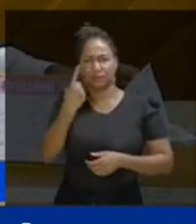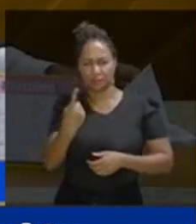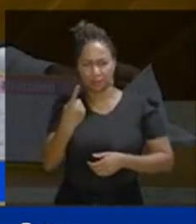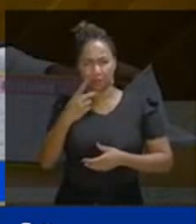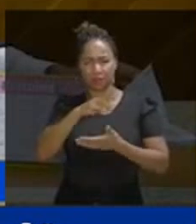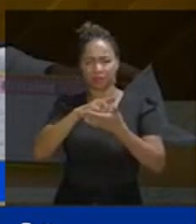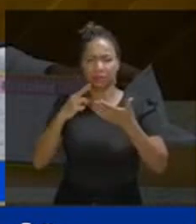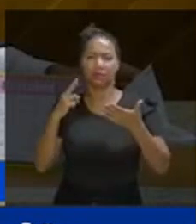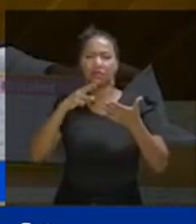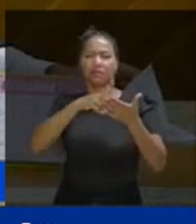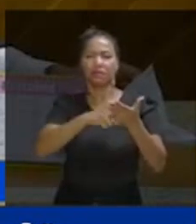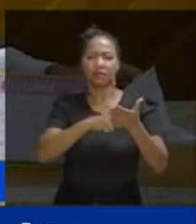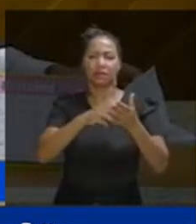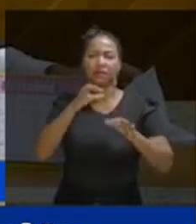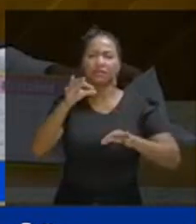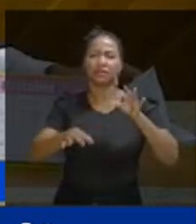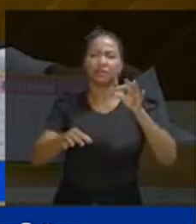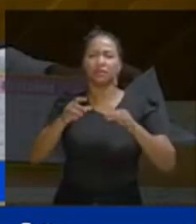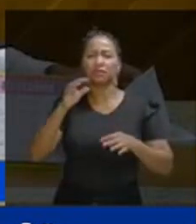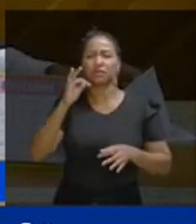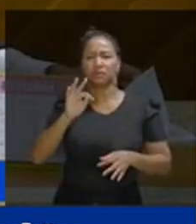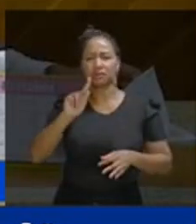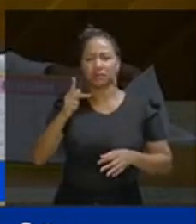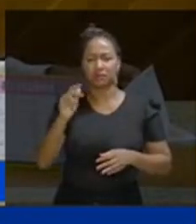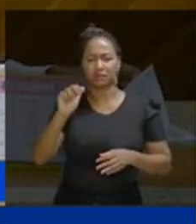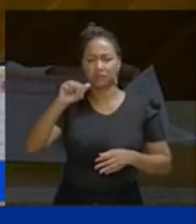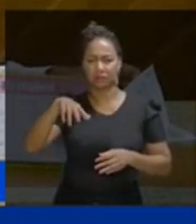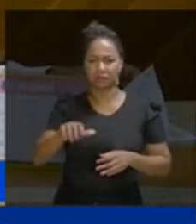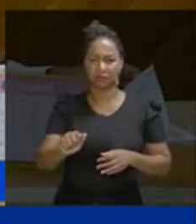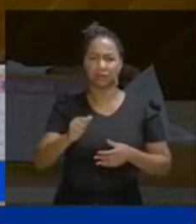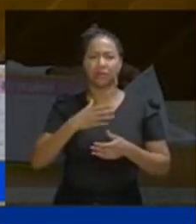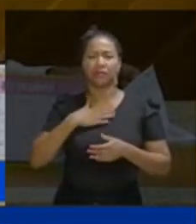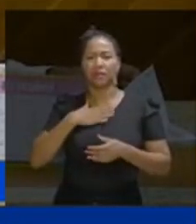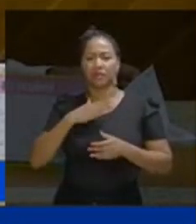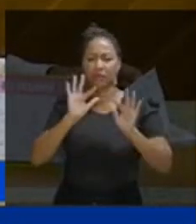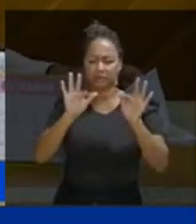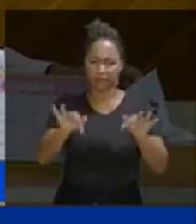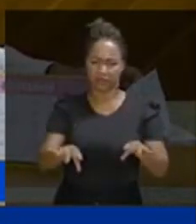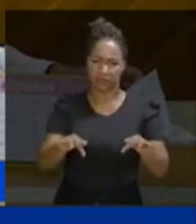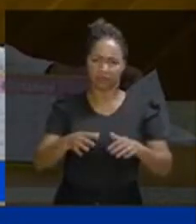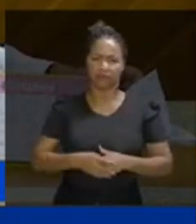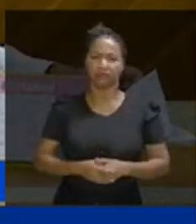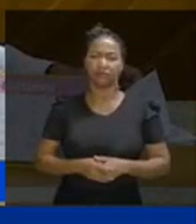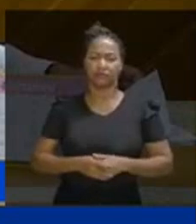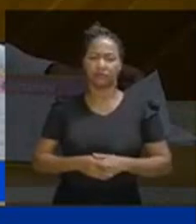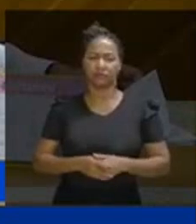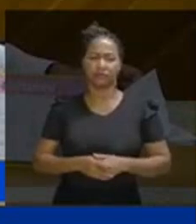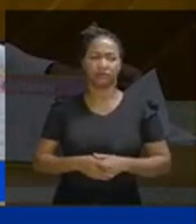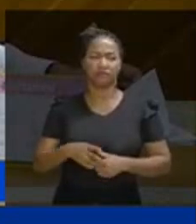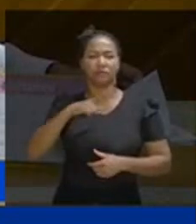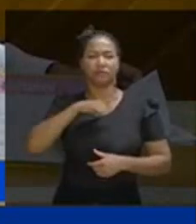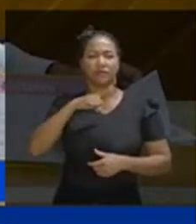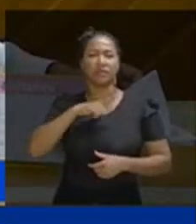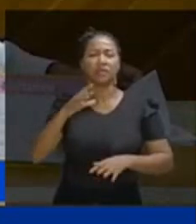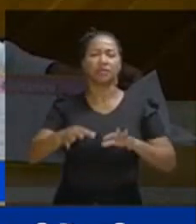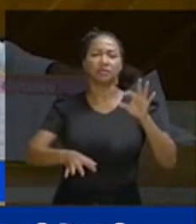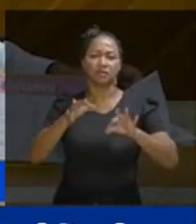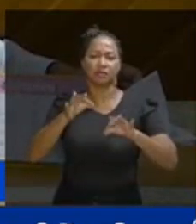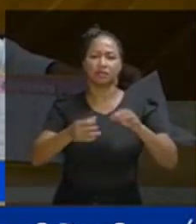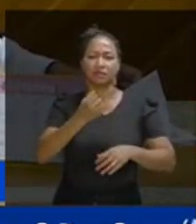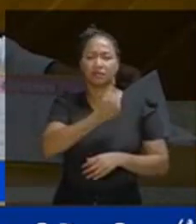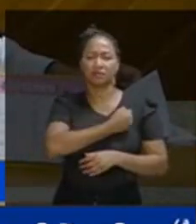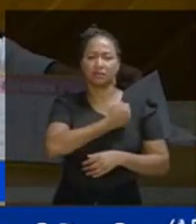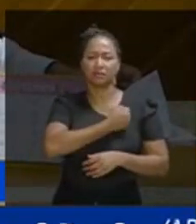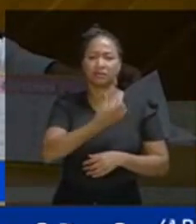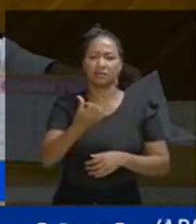um de relatoria da juíza Tina Souza. Depois eu sou relator, vou deixar o meu para o final. Em julgamento, número